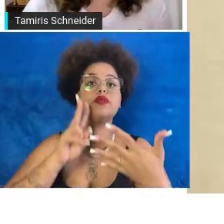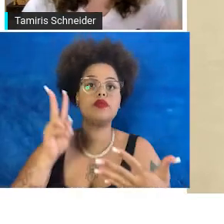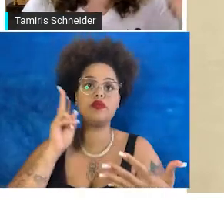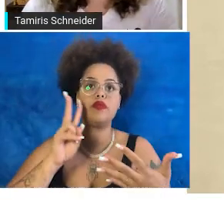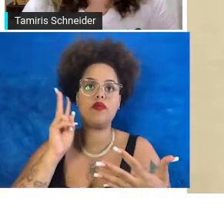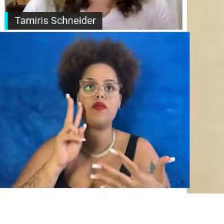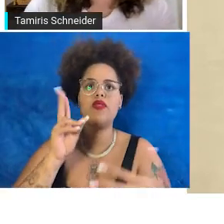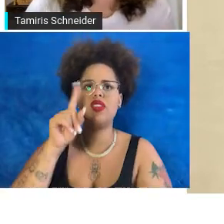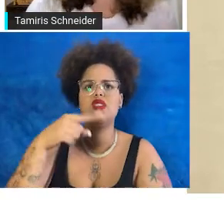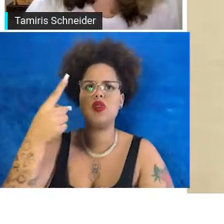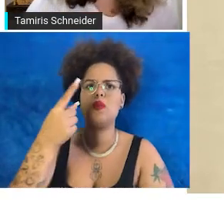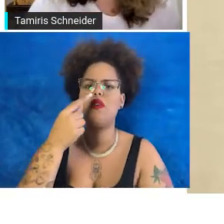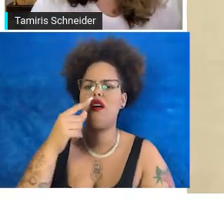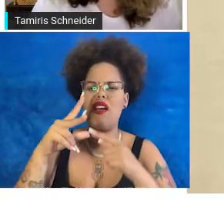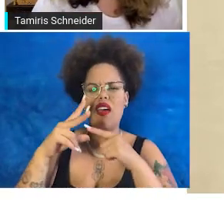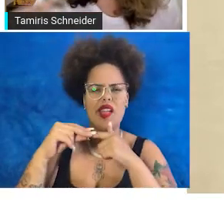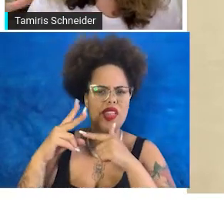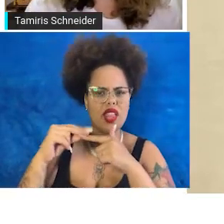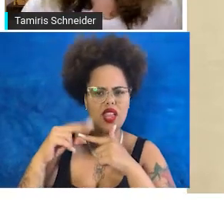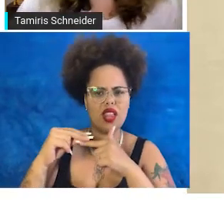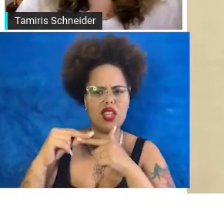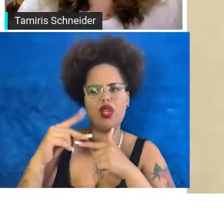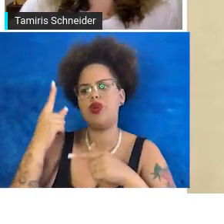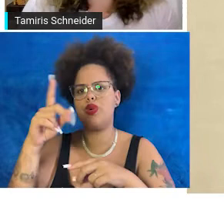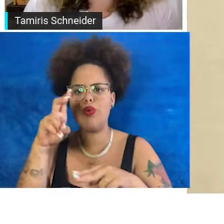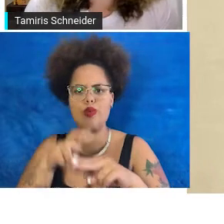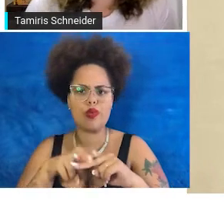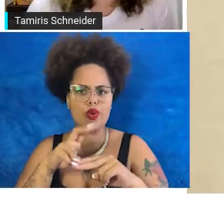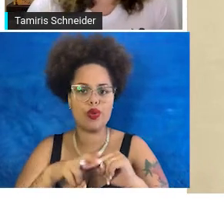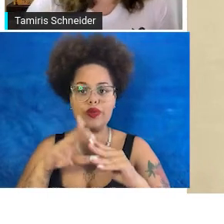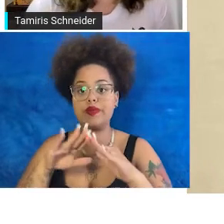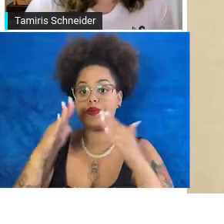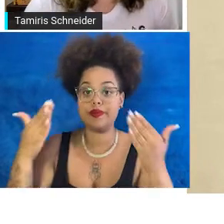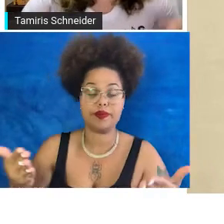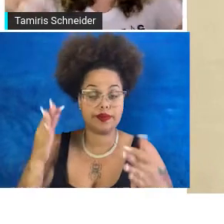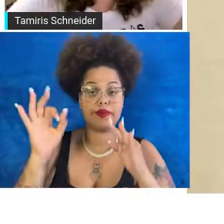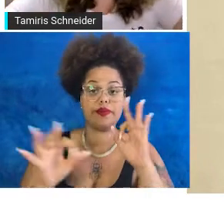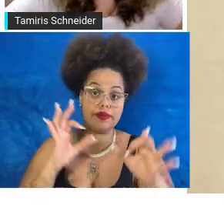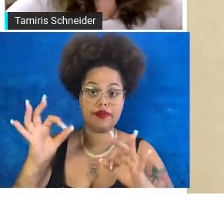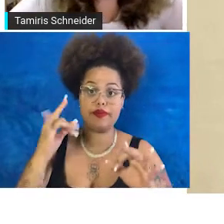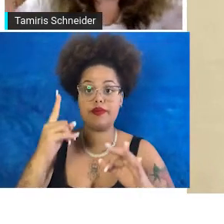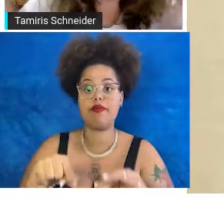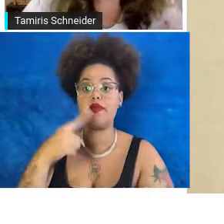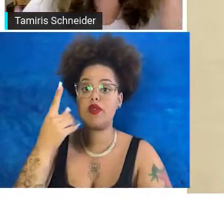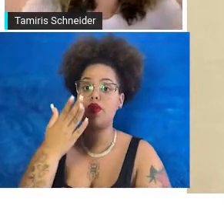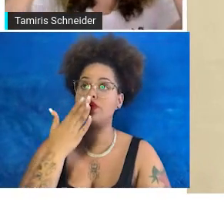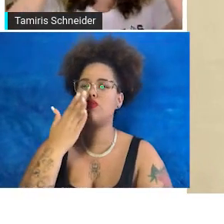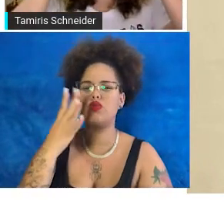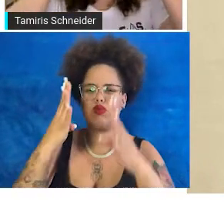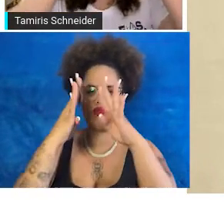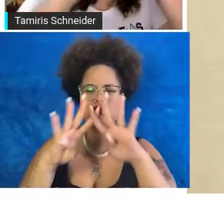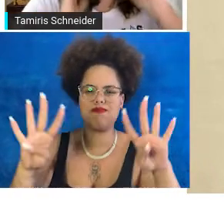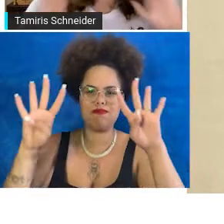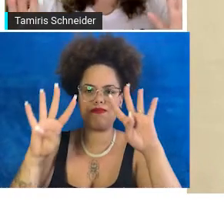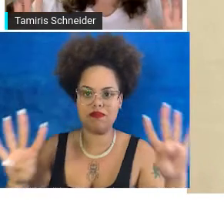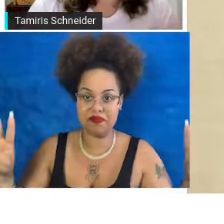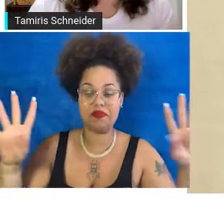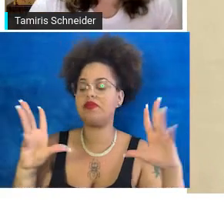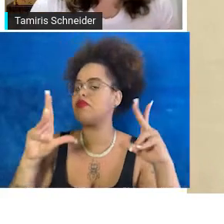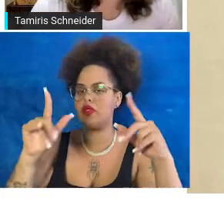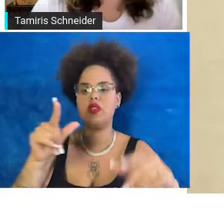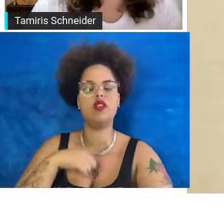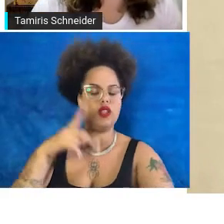Então, seja uma caneta, um móvel, uma mesa específica, um tipo de cortina, tudo conta